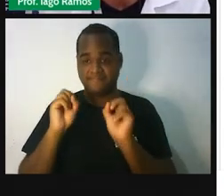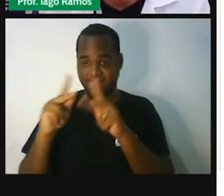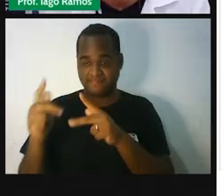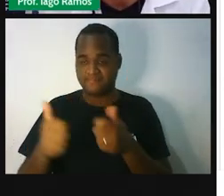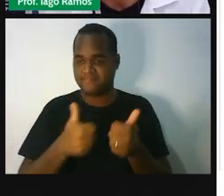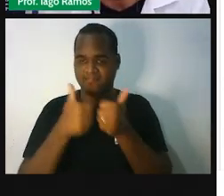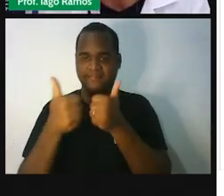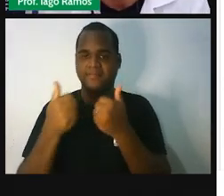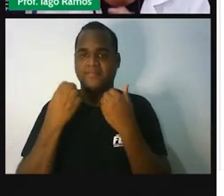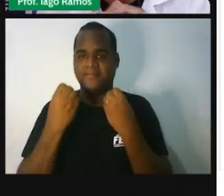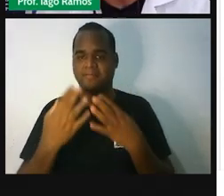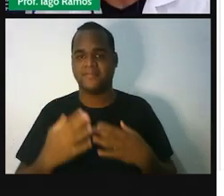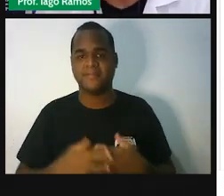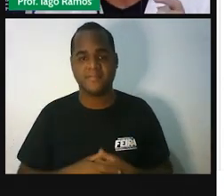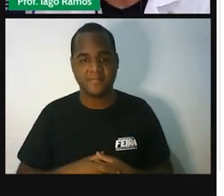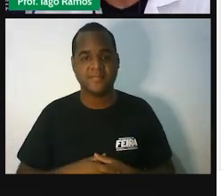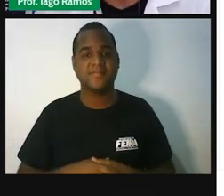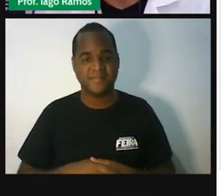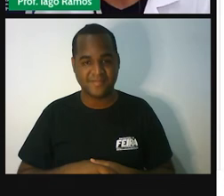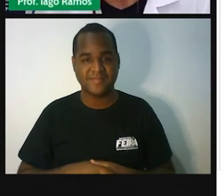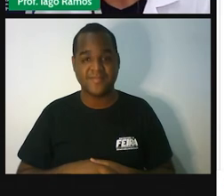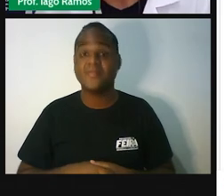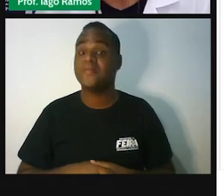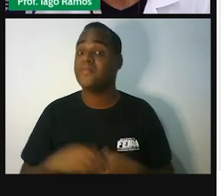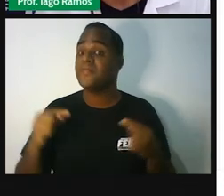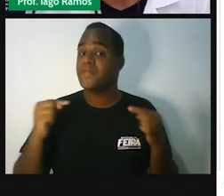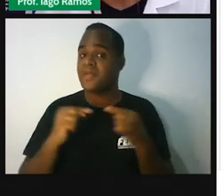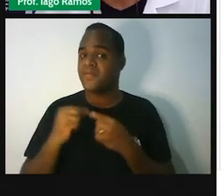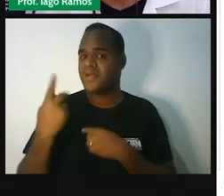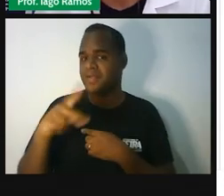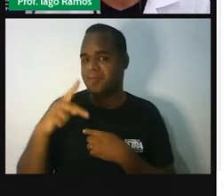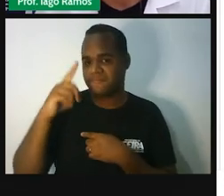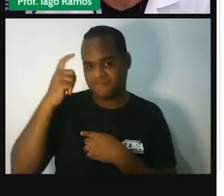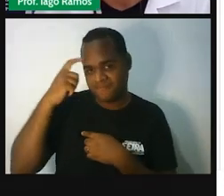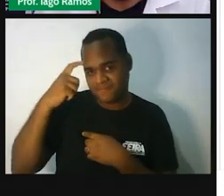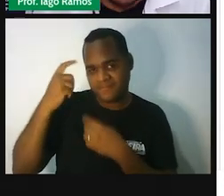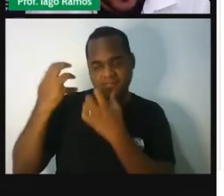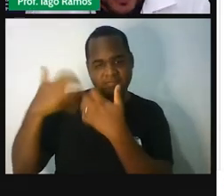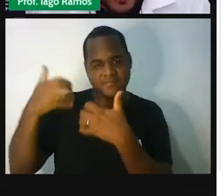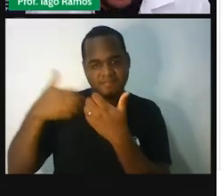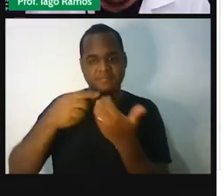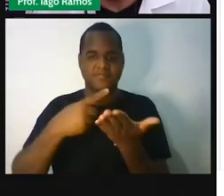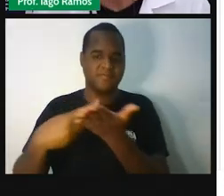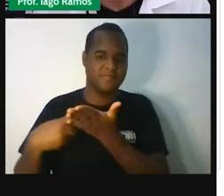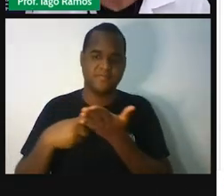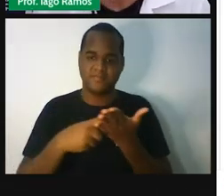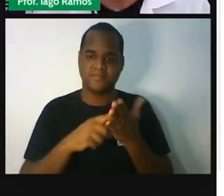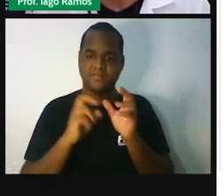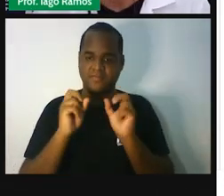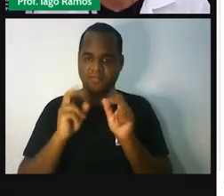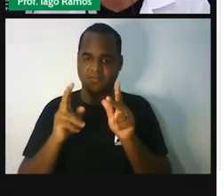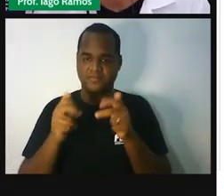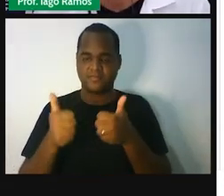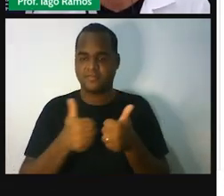Bacana? Bom, esse é o raciocínio combinatório, certo?